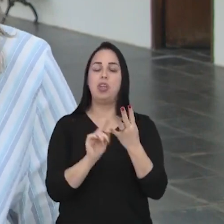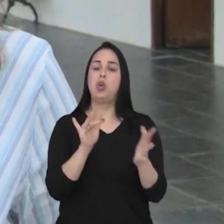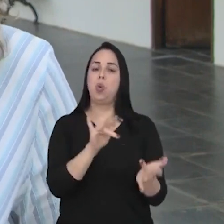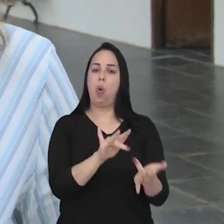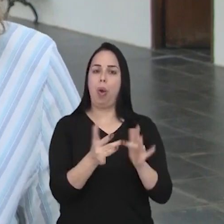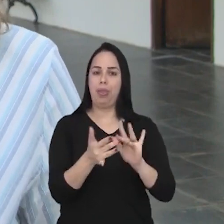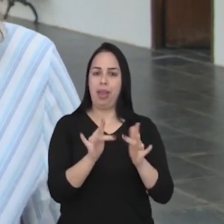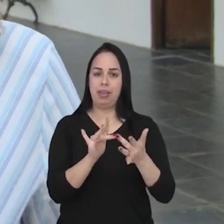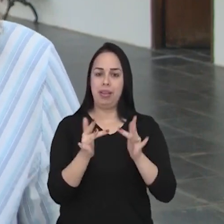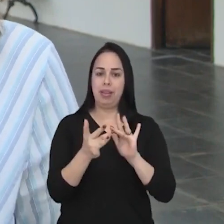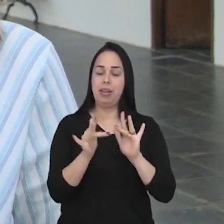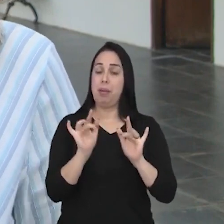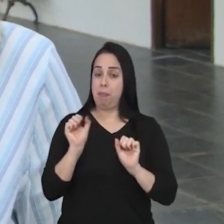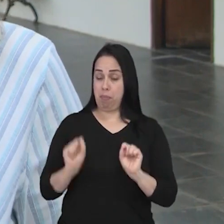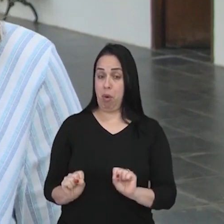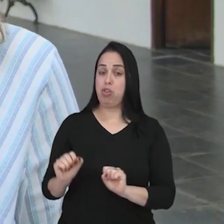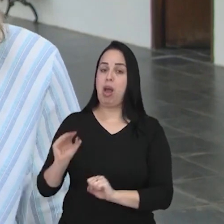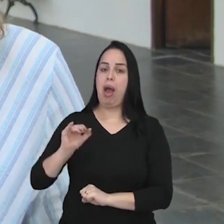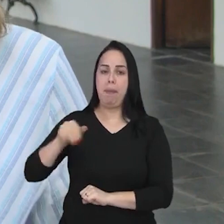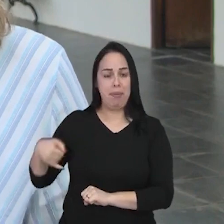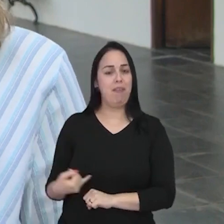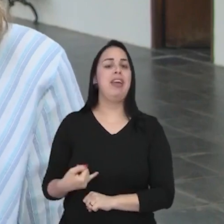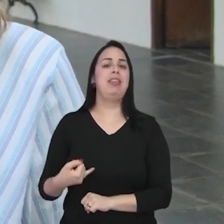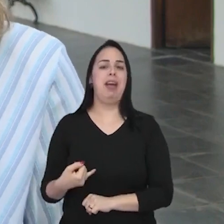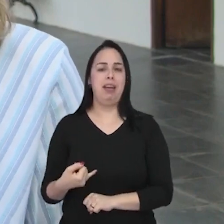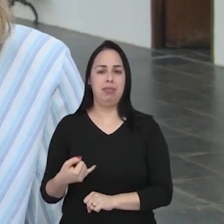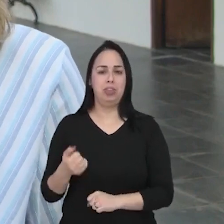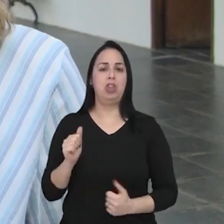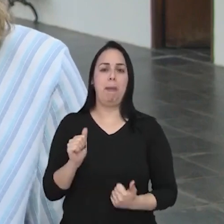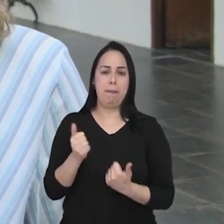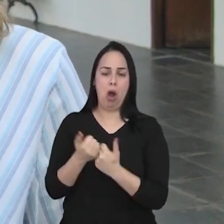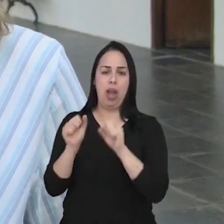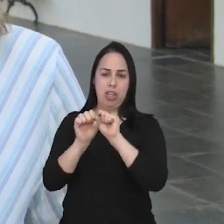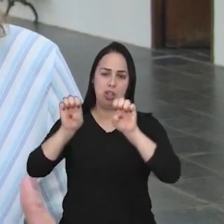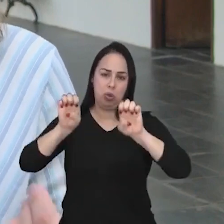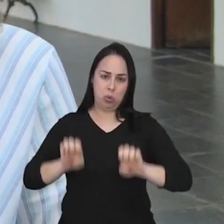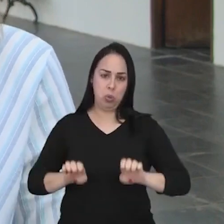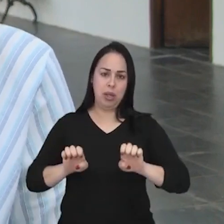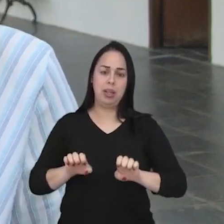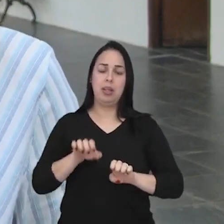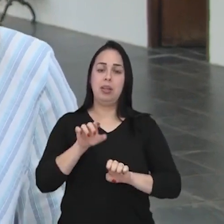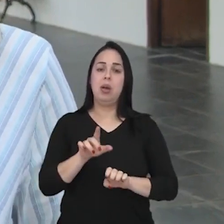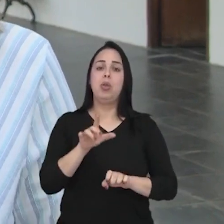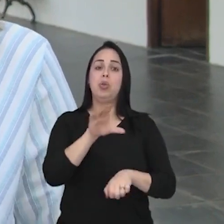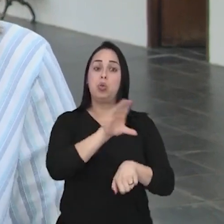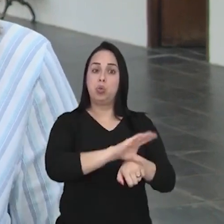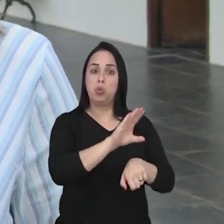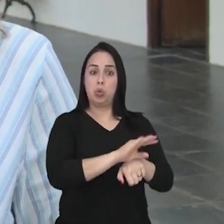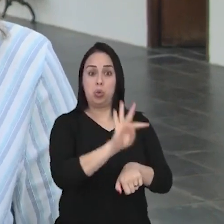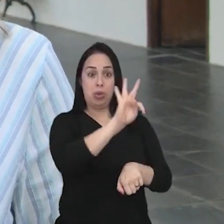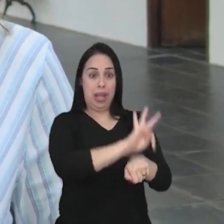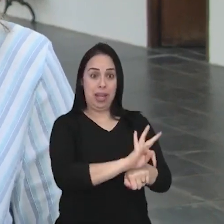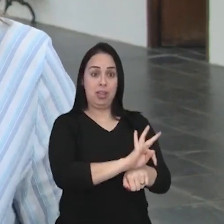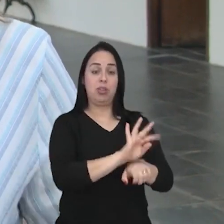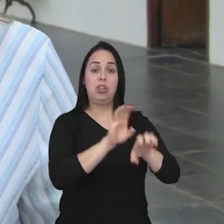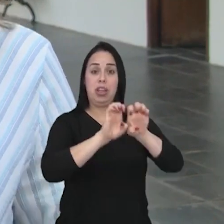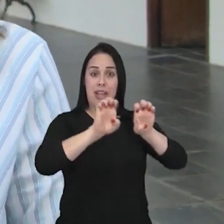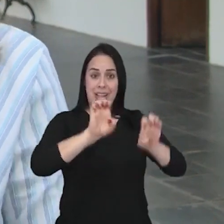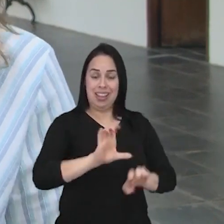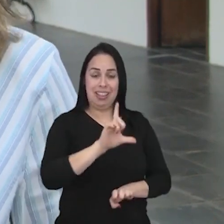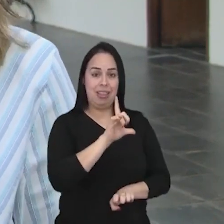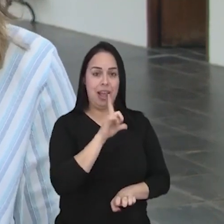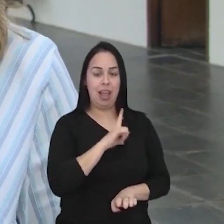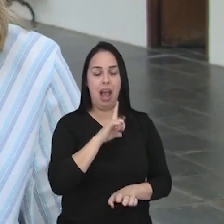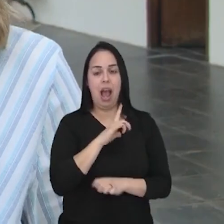de convivência. Então eles vão poder usufruir aí de todo o suporte que o CEPAS já oferece para os demais alunos e